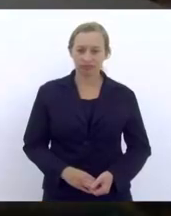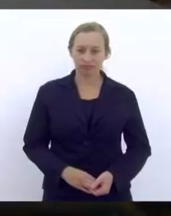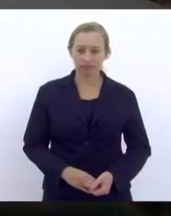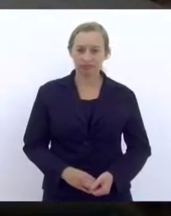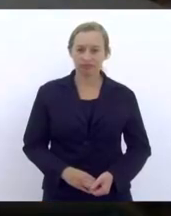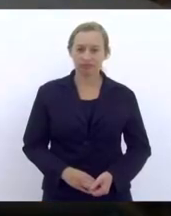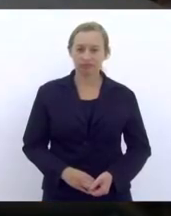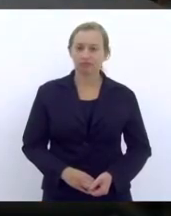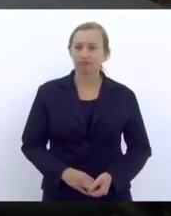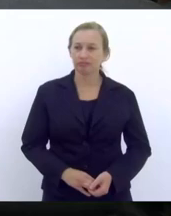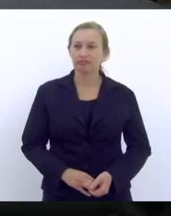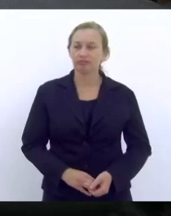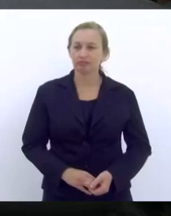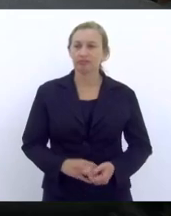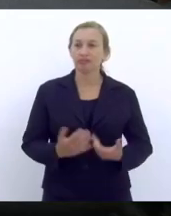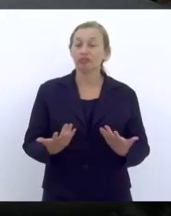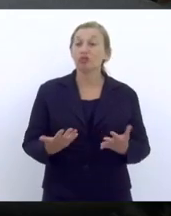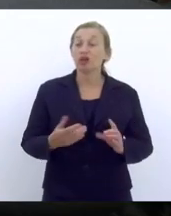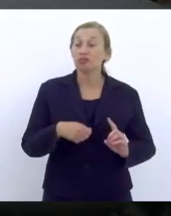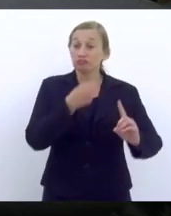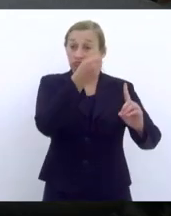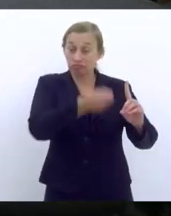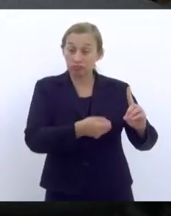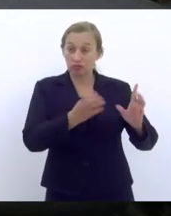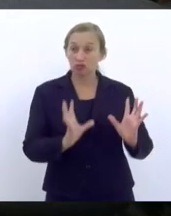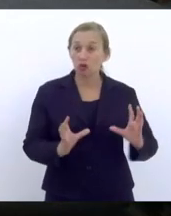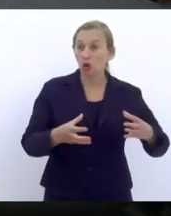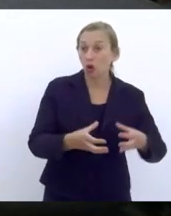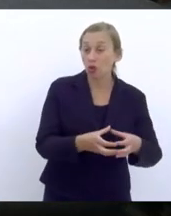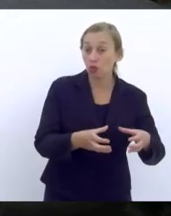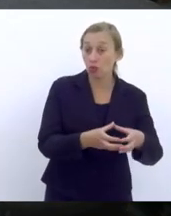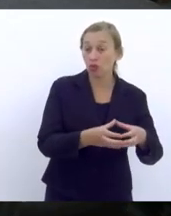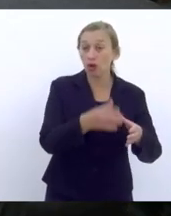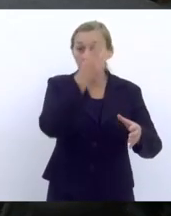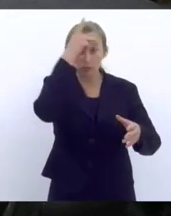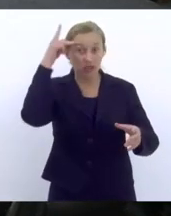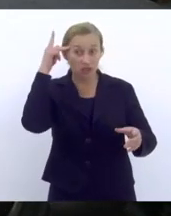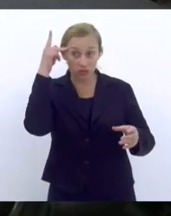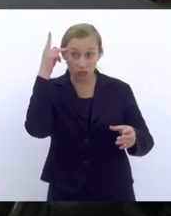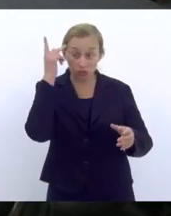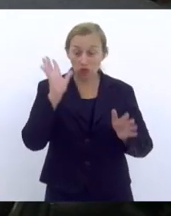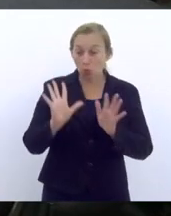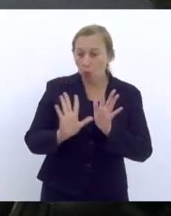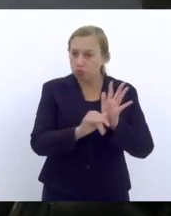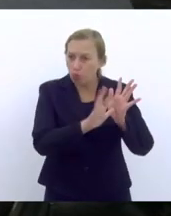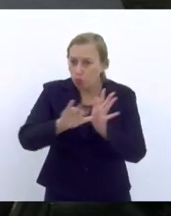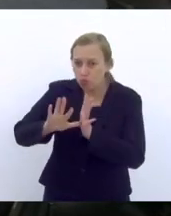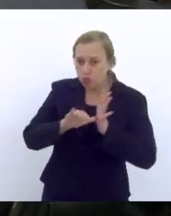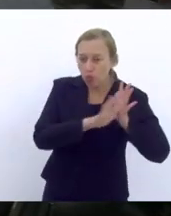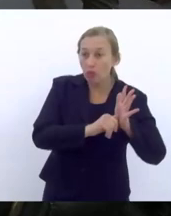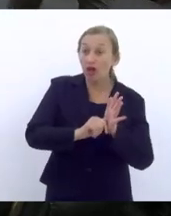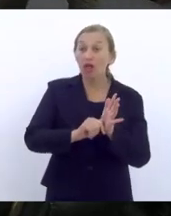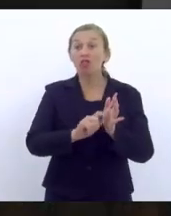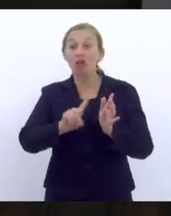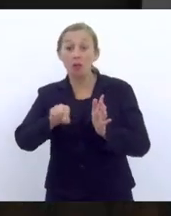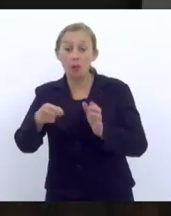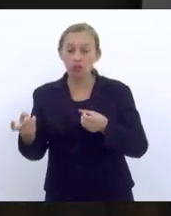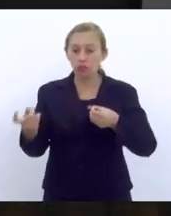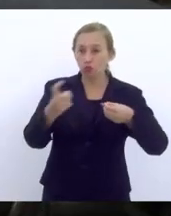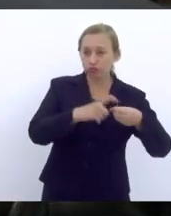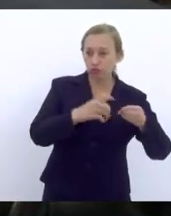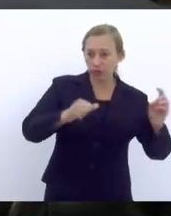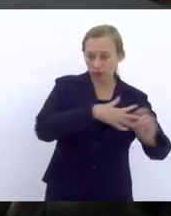Tenho a satisfação de entregar a moção ao grupo socioeducativo, aqui representado pelo pastor Luiz Eduardo